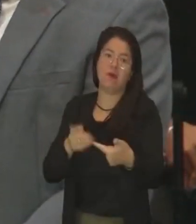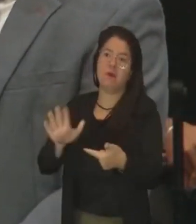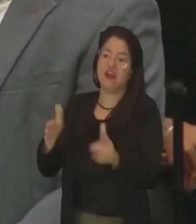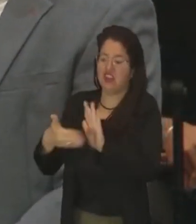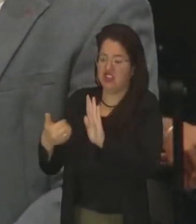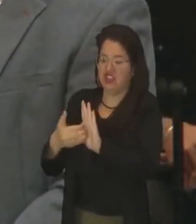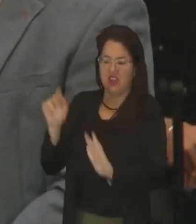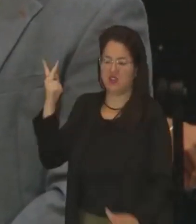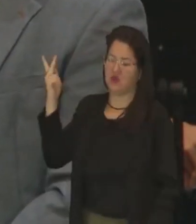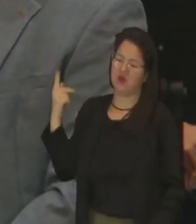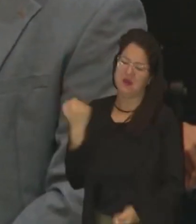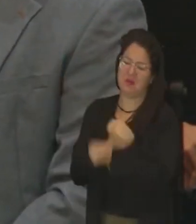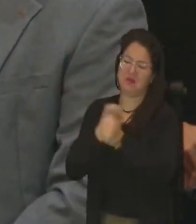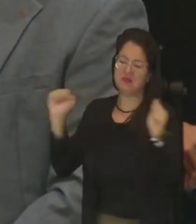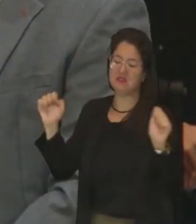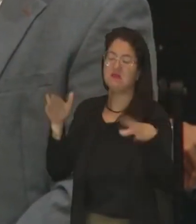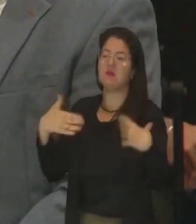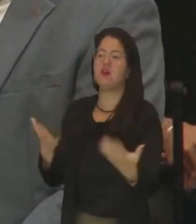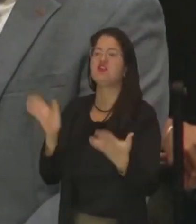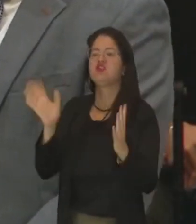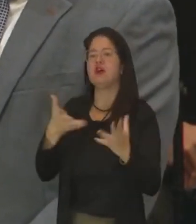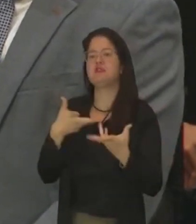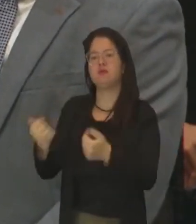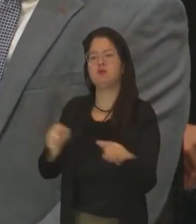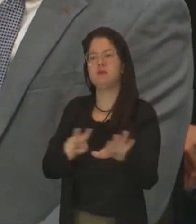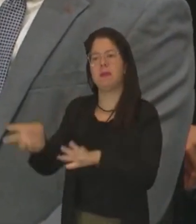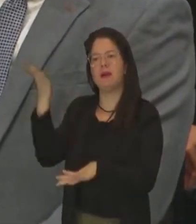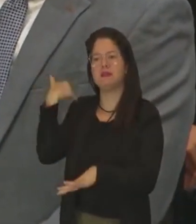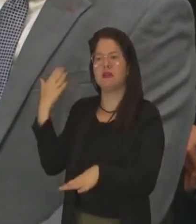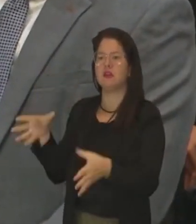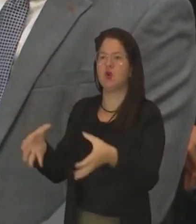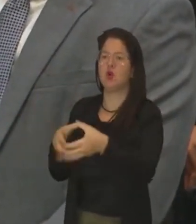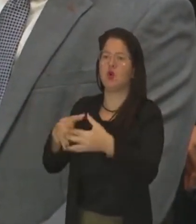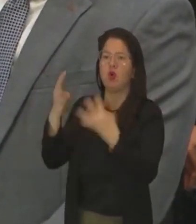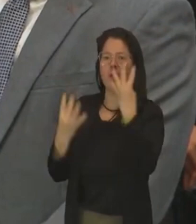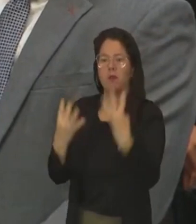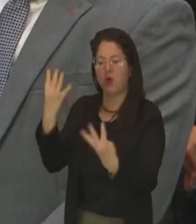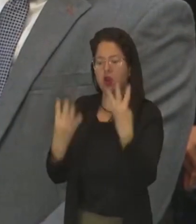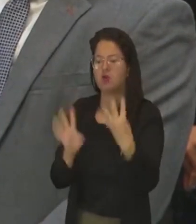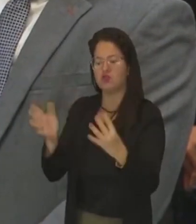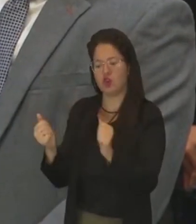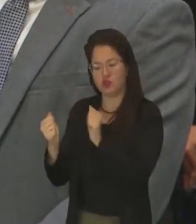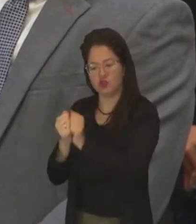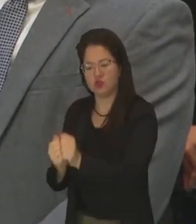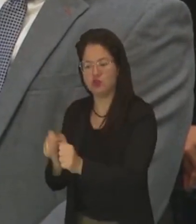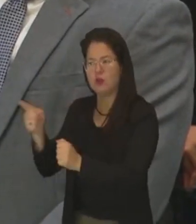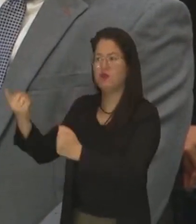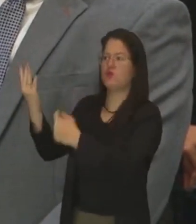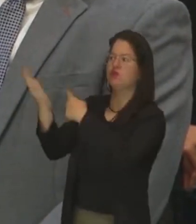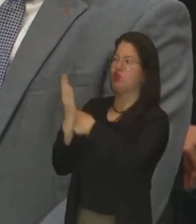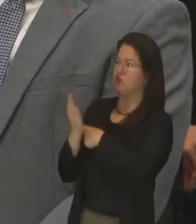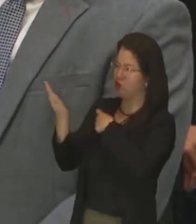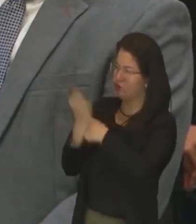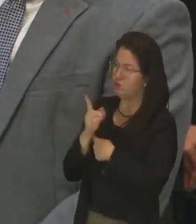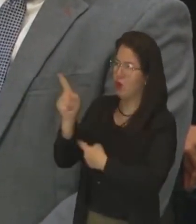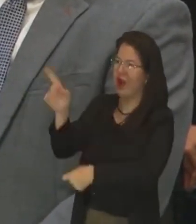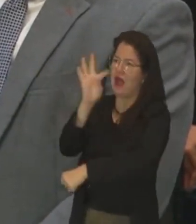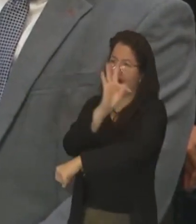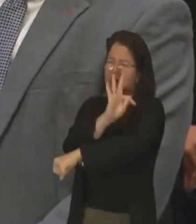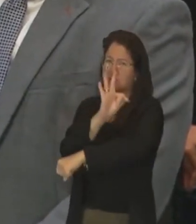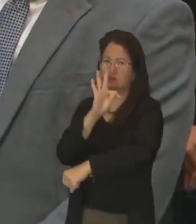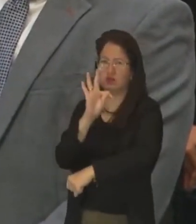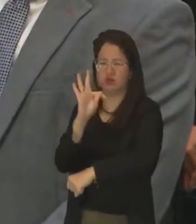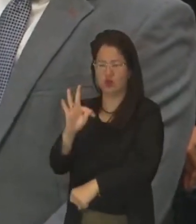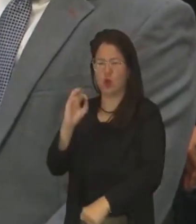histórias. Ele nos recebeu na semana passada com o coro memorial, ali estivemos com ele, ele nos assessorou lá em Tocantinha,